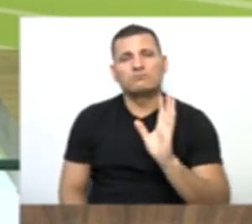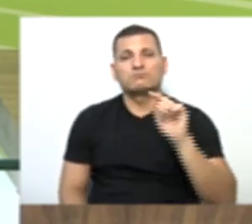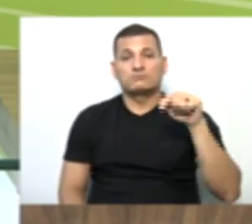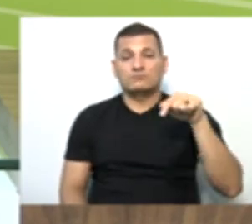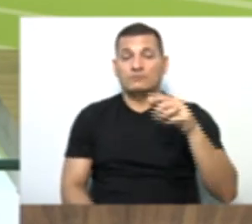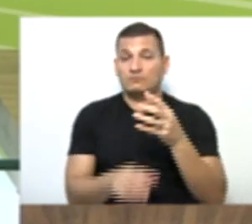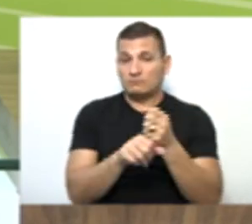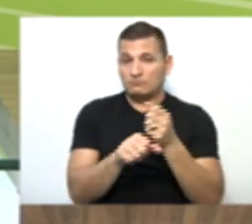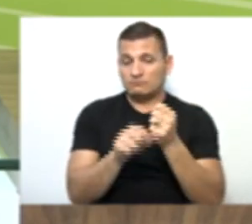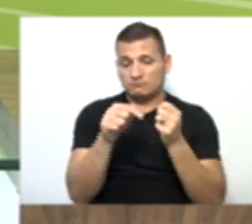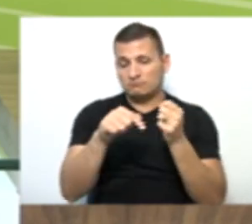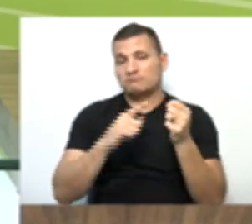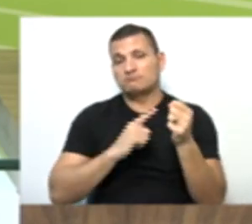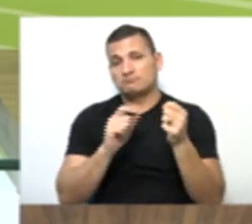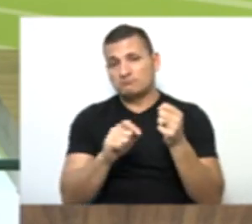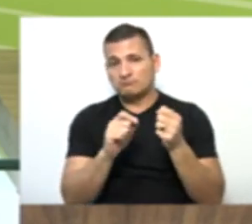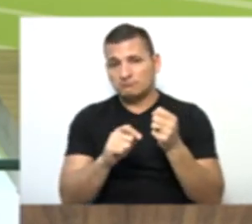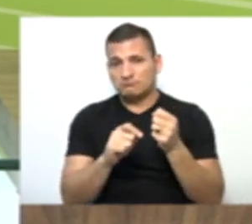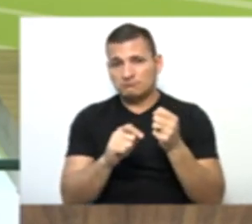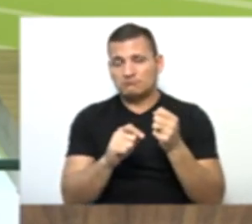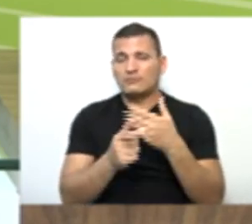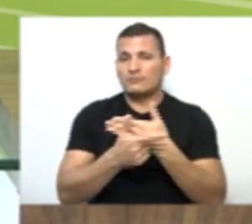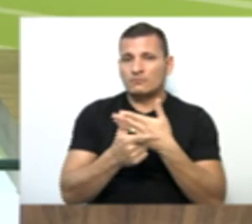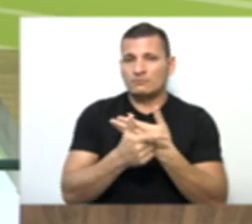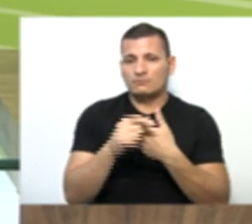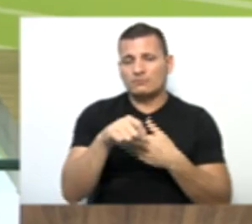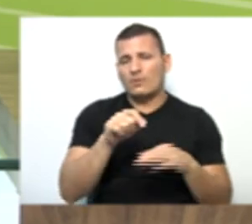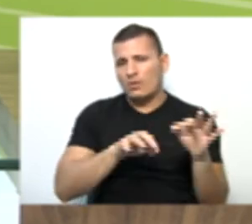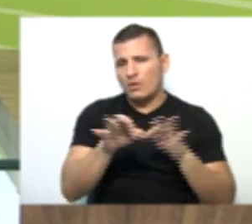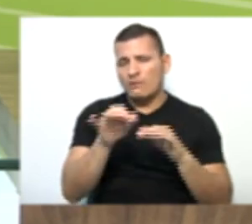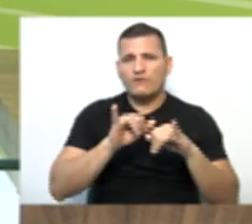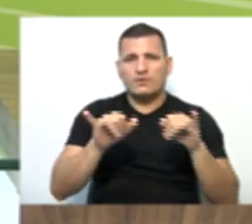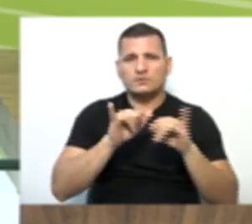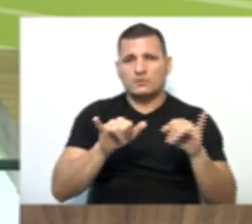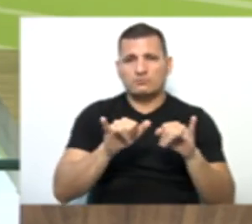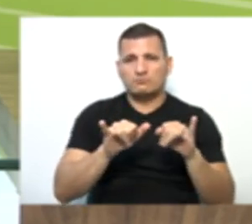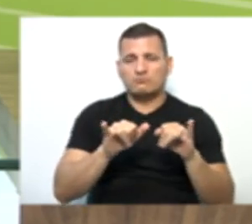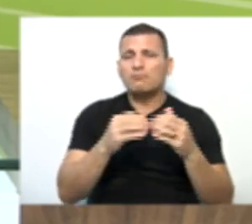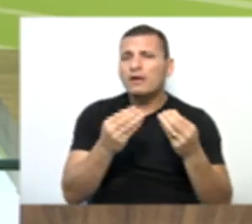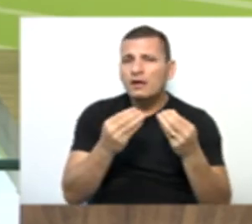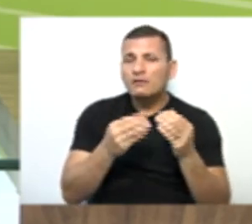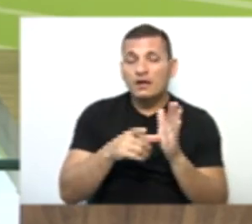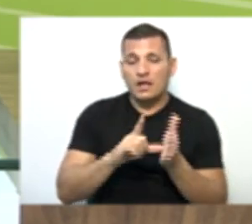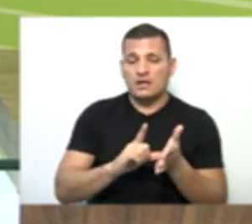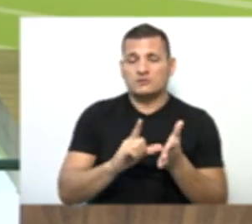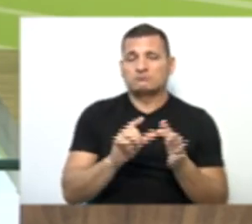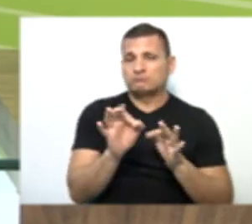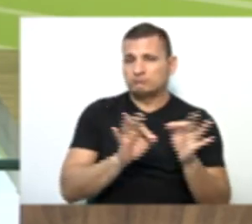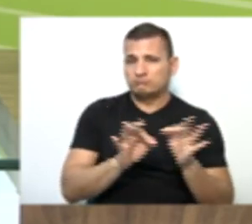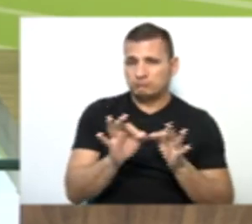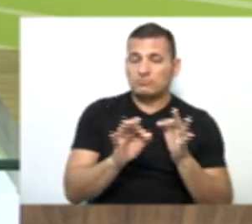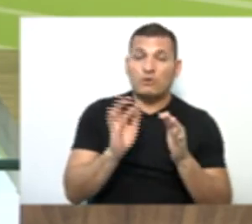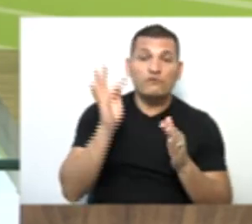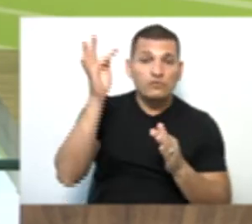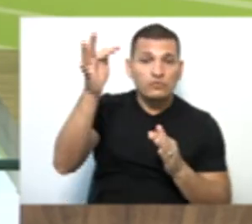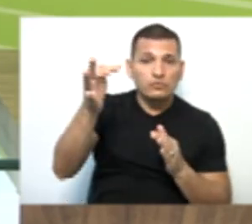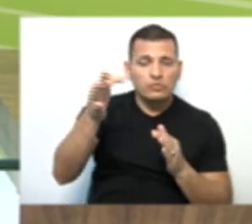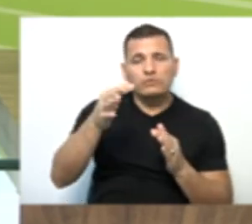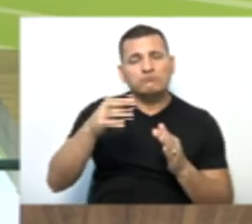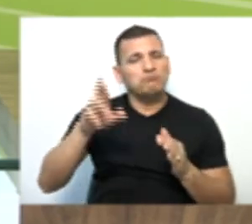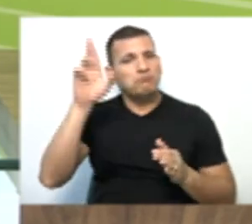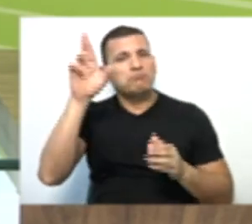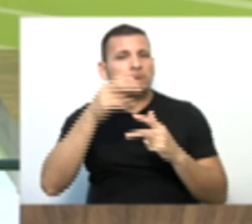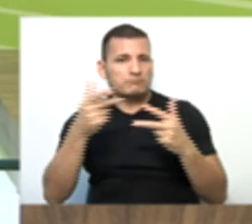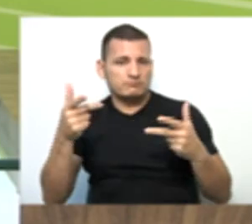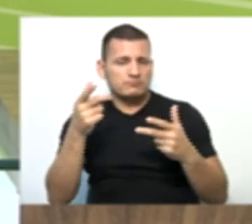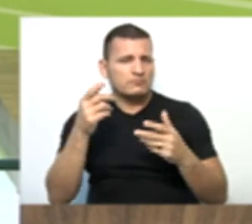informação, criar uma informação útil para futuramente tomar decisões. Algumas pessoas confundem que a contabilidade é